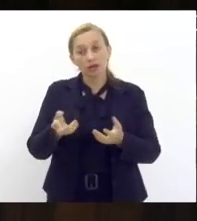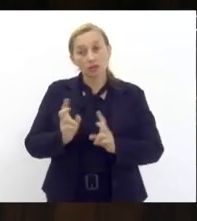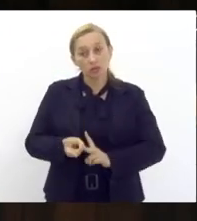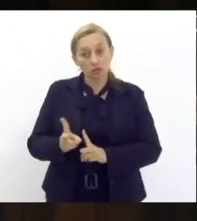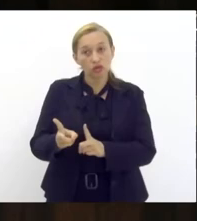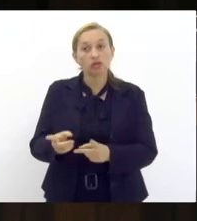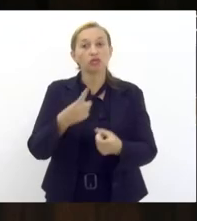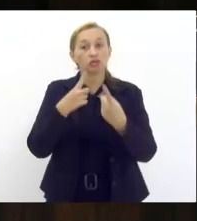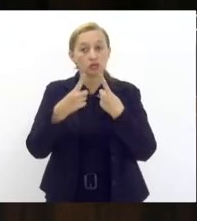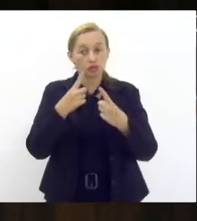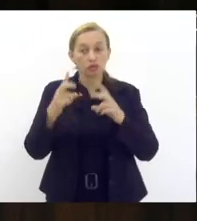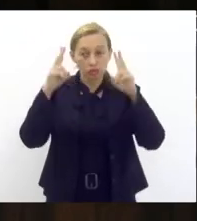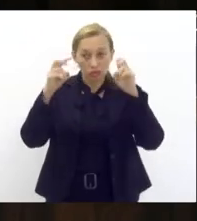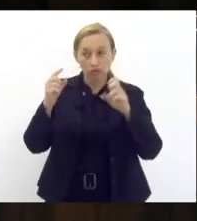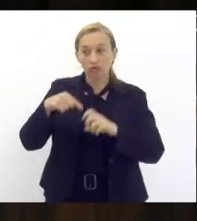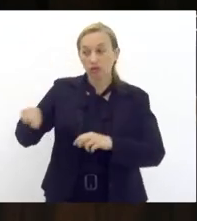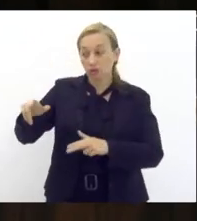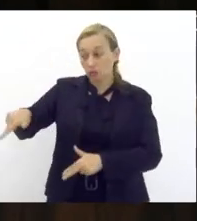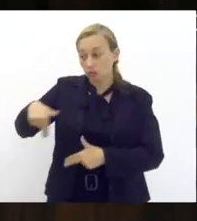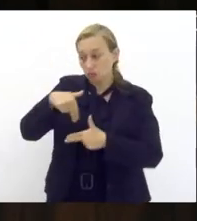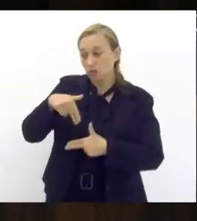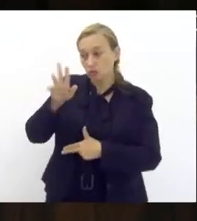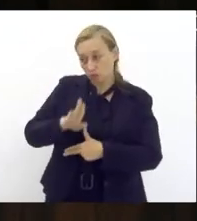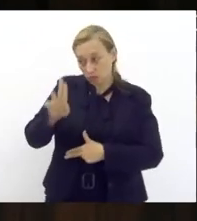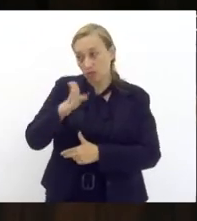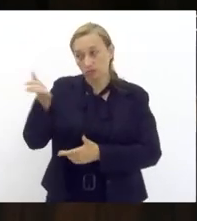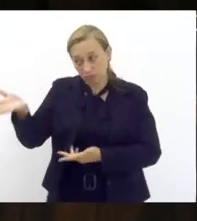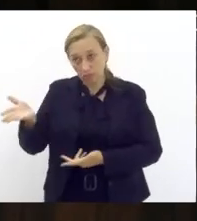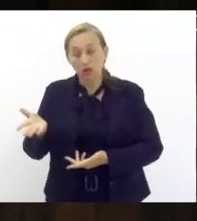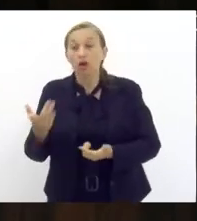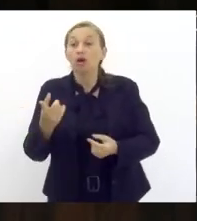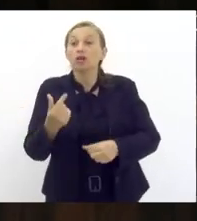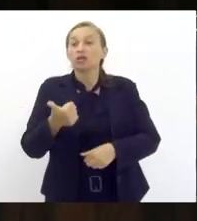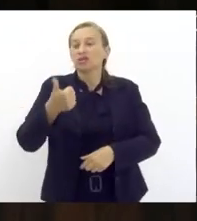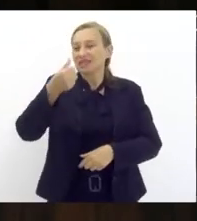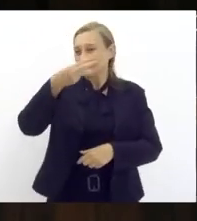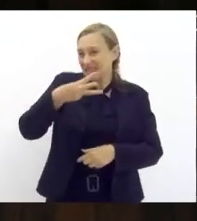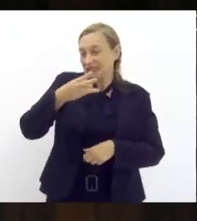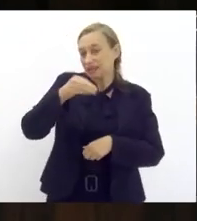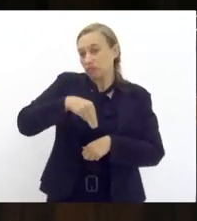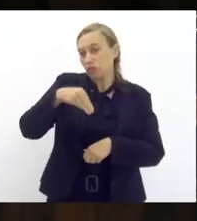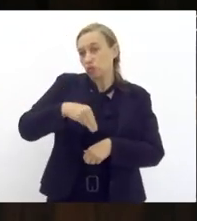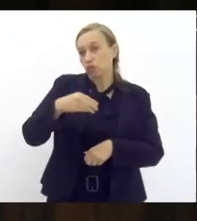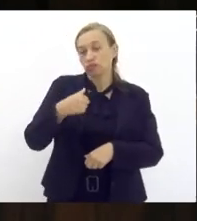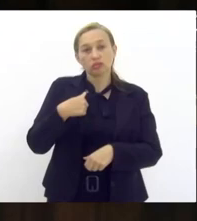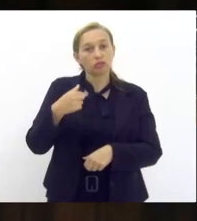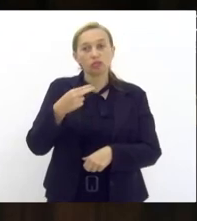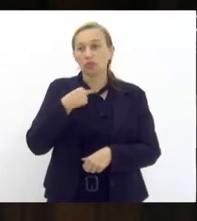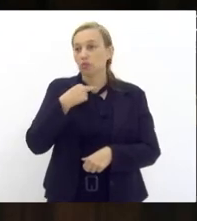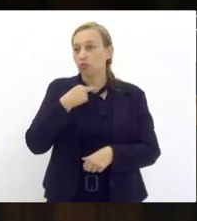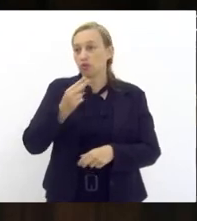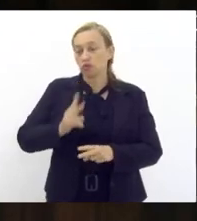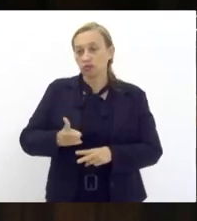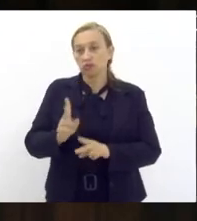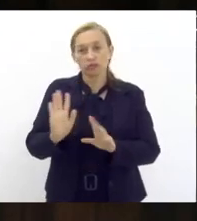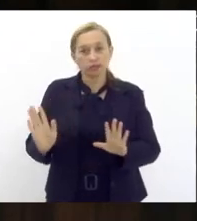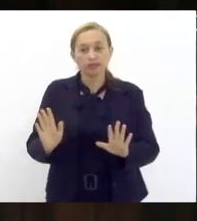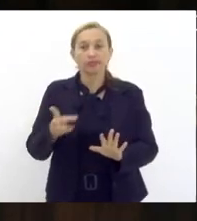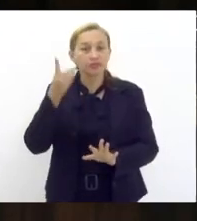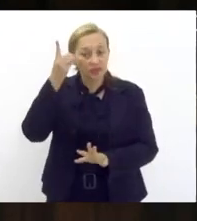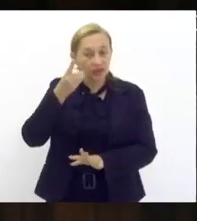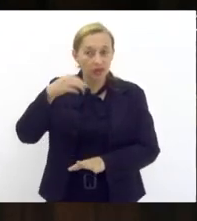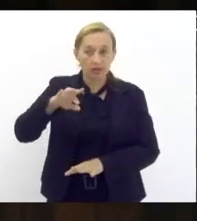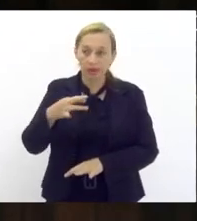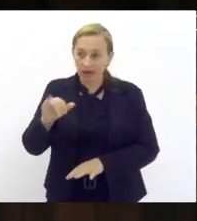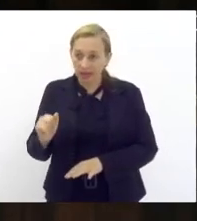continuar discutindo o tema, vão ter que fazê-lo no expediente final, porque a gente só tem 13 minutos aqui, eu não vou prorrogar a sessão, não. Então, deputada Marina